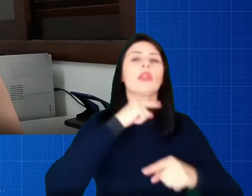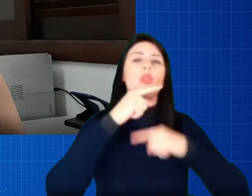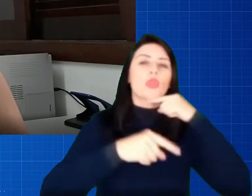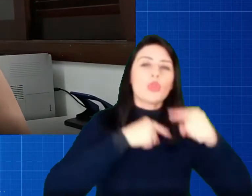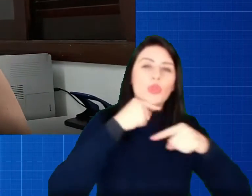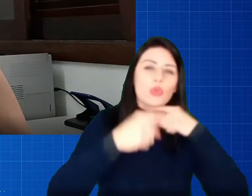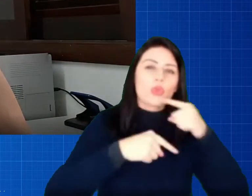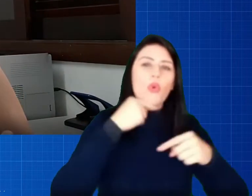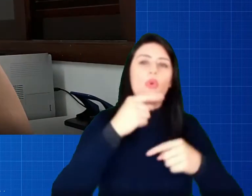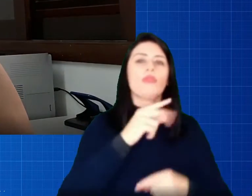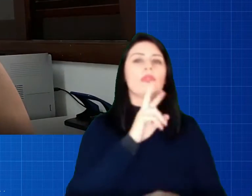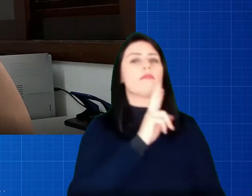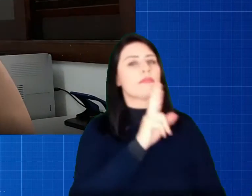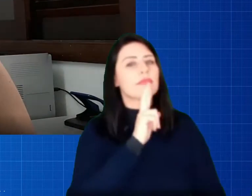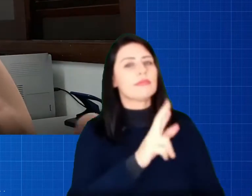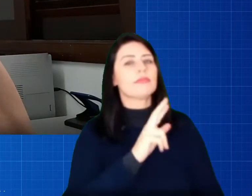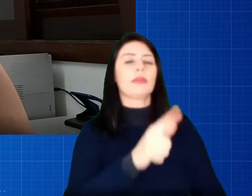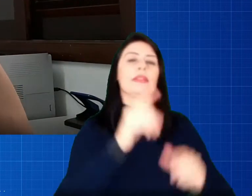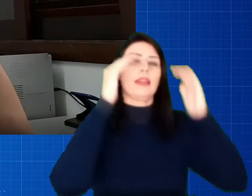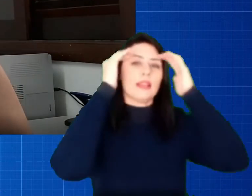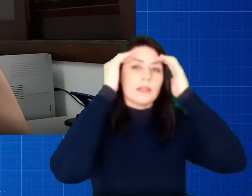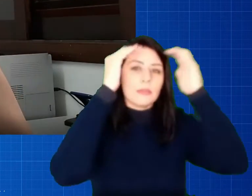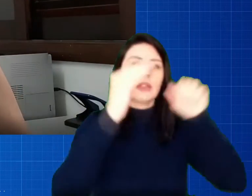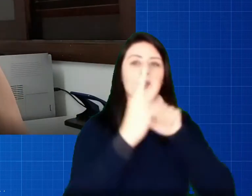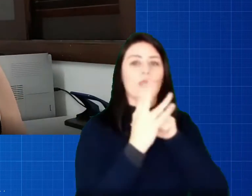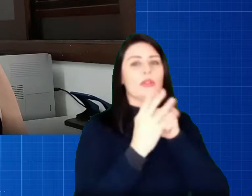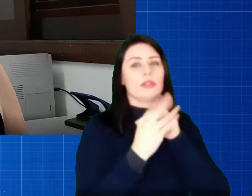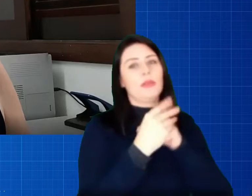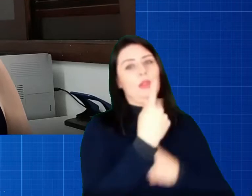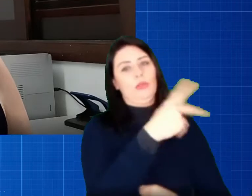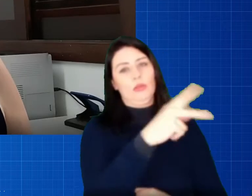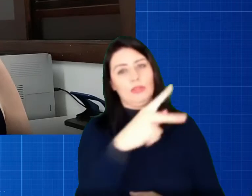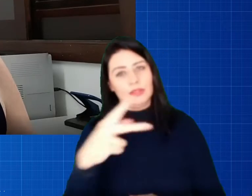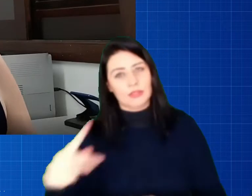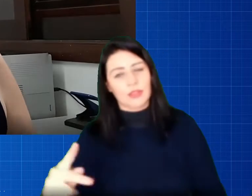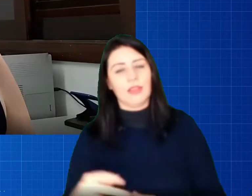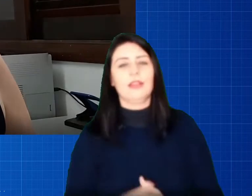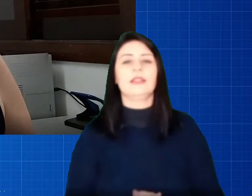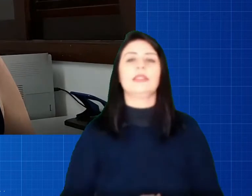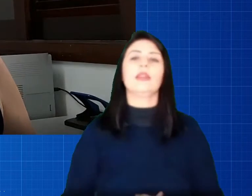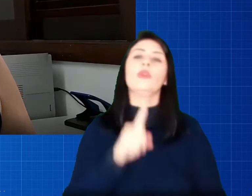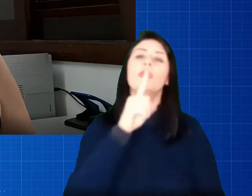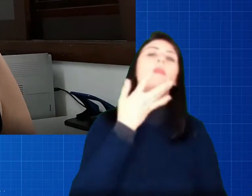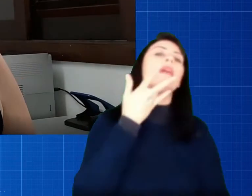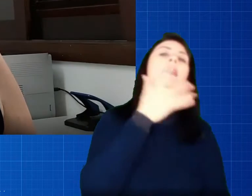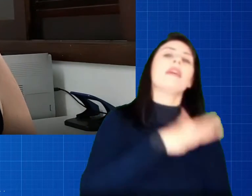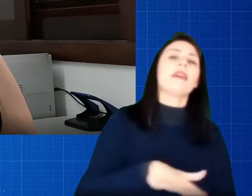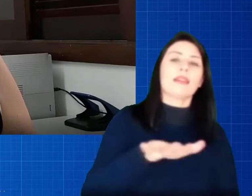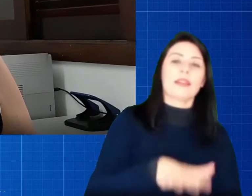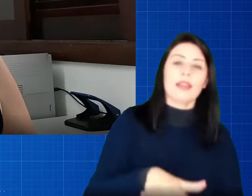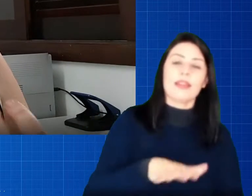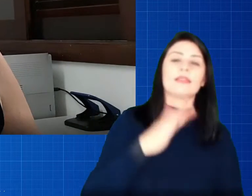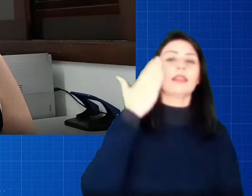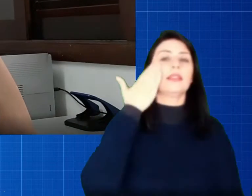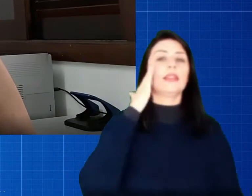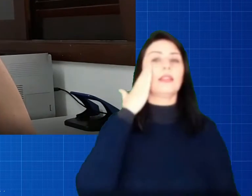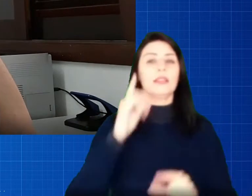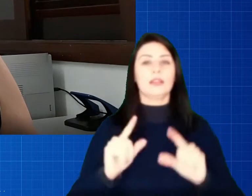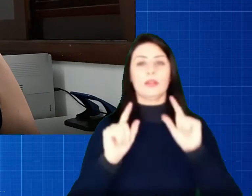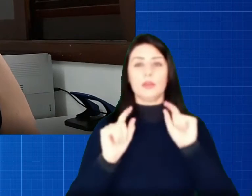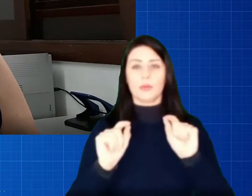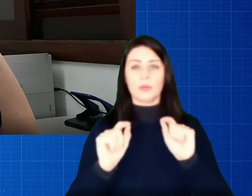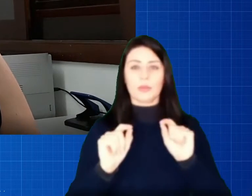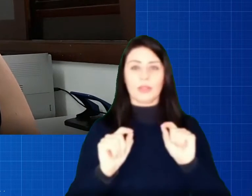dúvidas respeitando o conhecimento que eles têm, né? Desde uma criança pequena